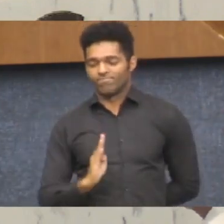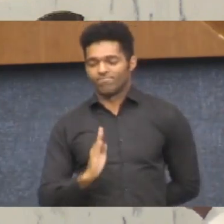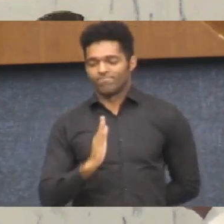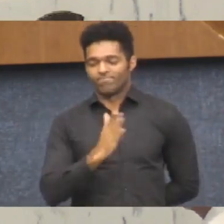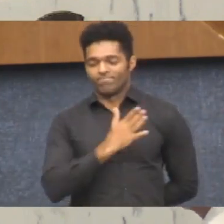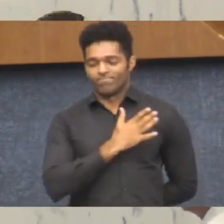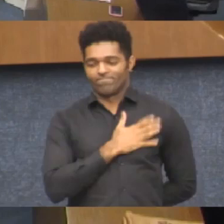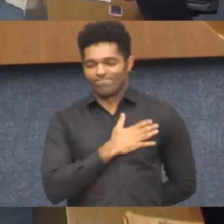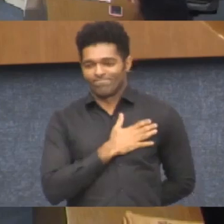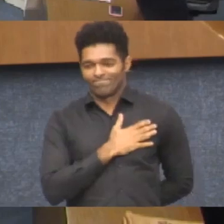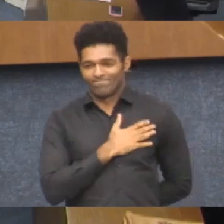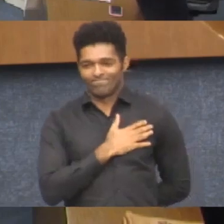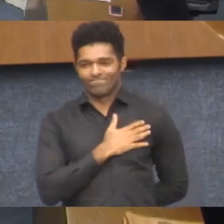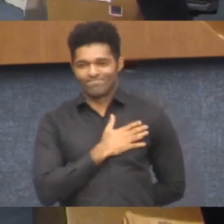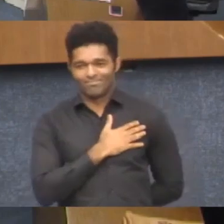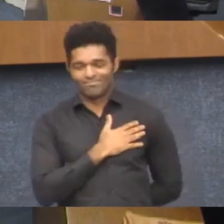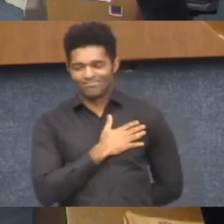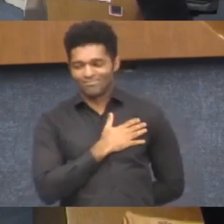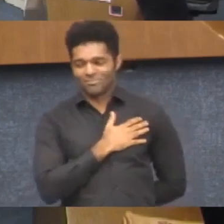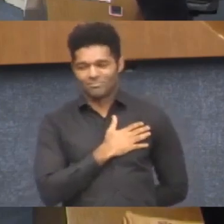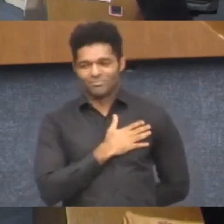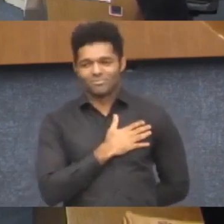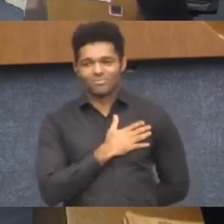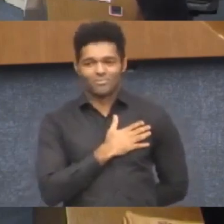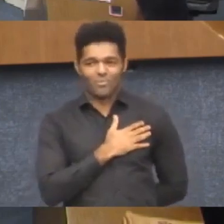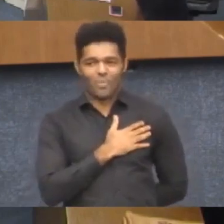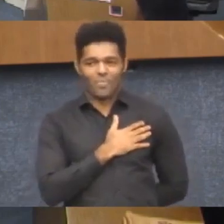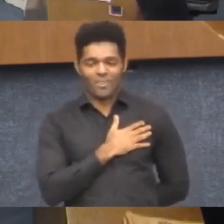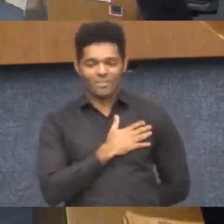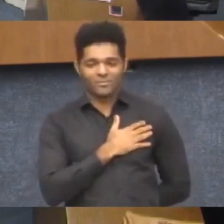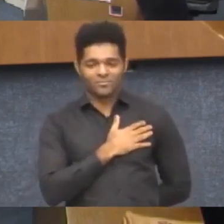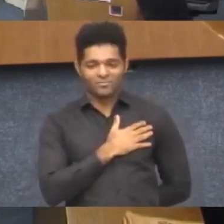Brasil. Uhul!